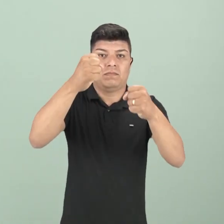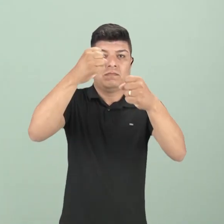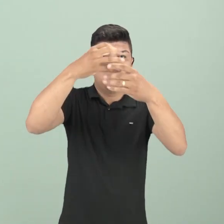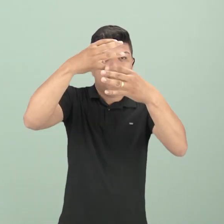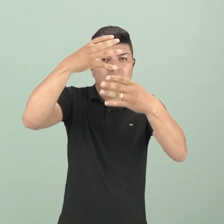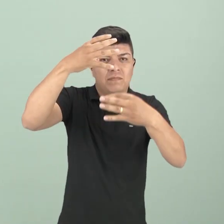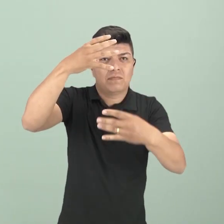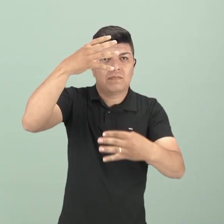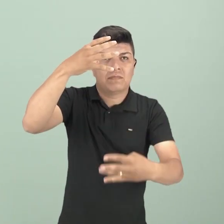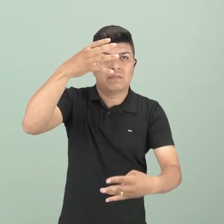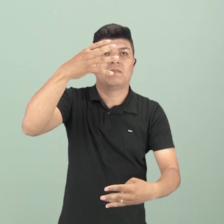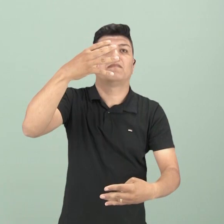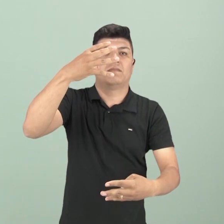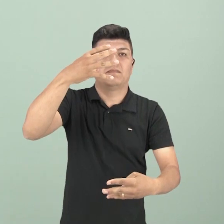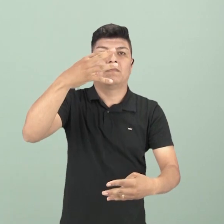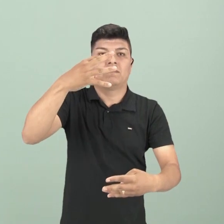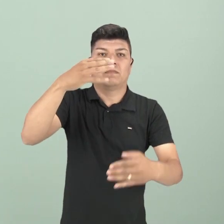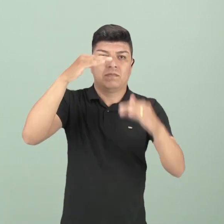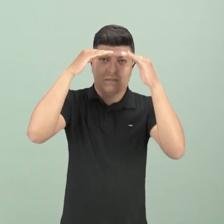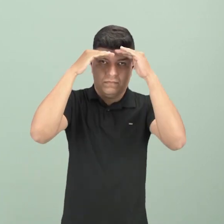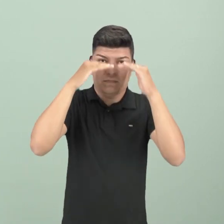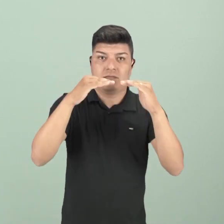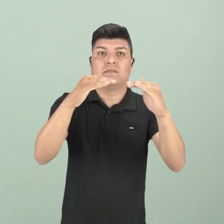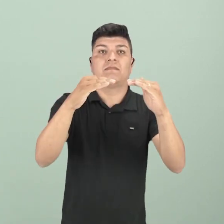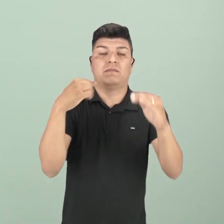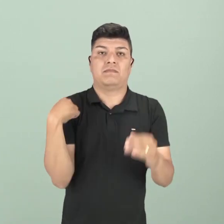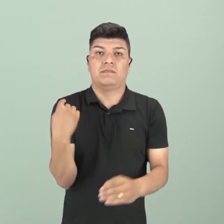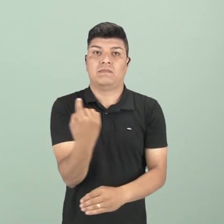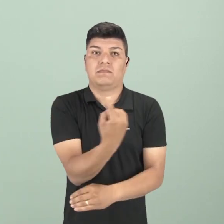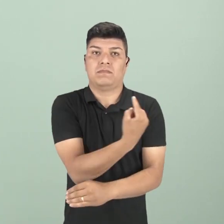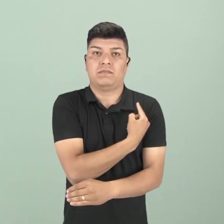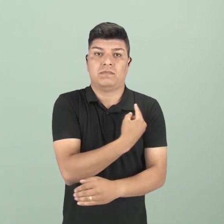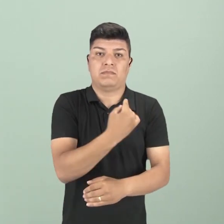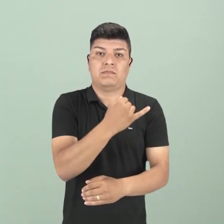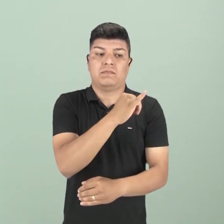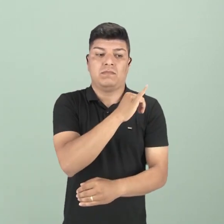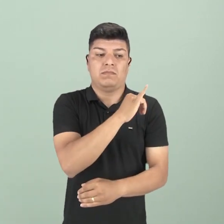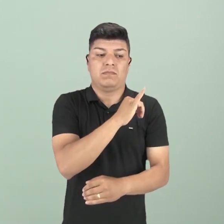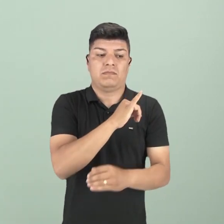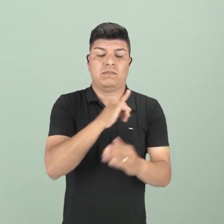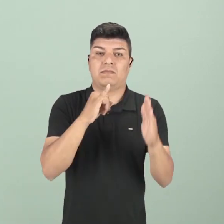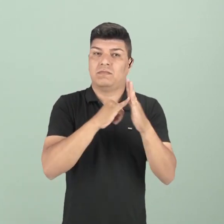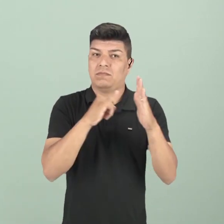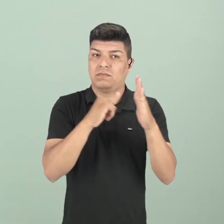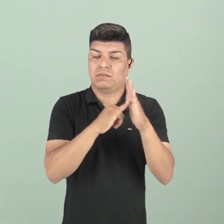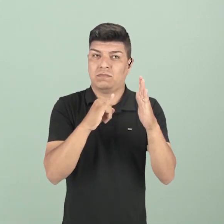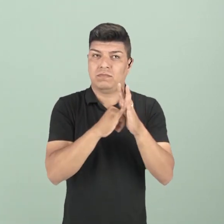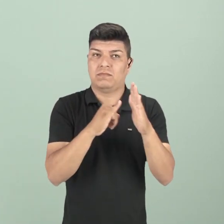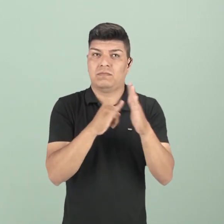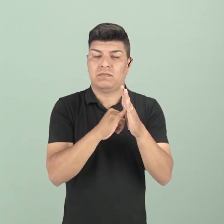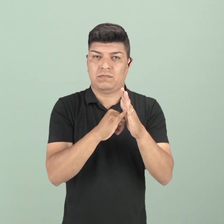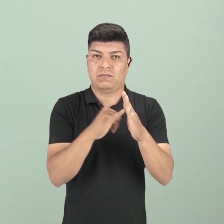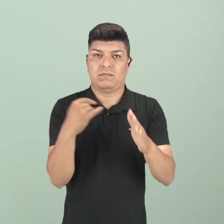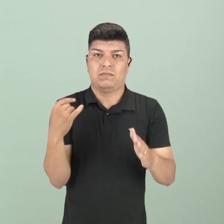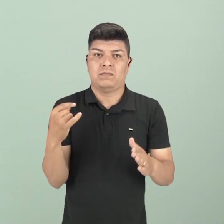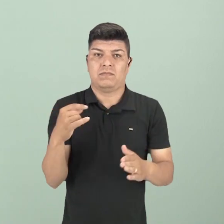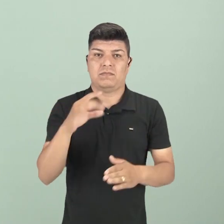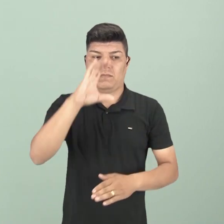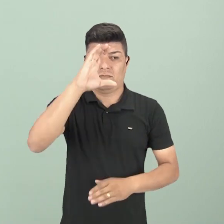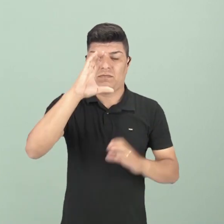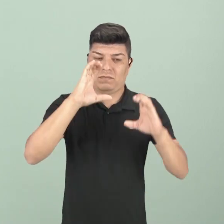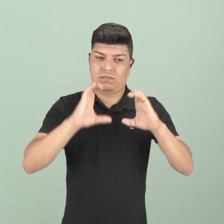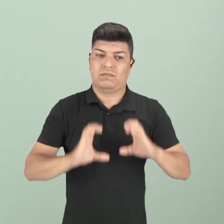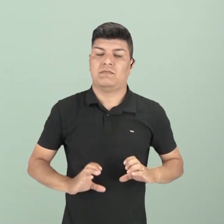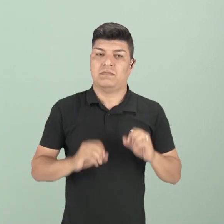definidas as obrigações, deveres aí das nossas instituições, né, para conosco, para os